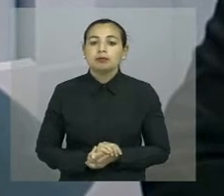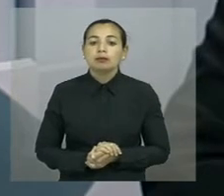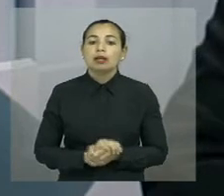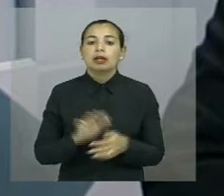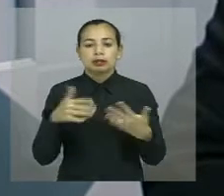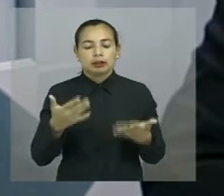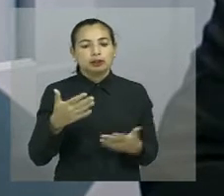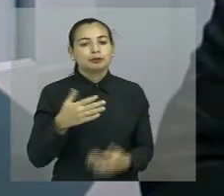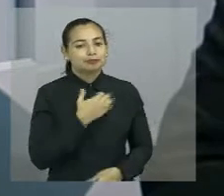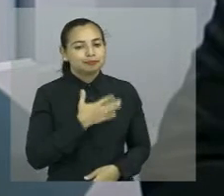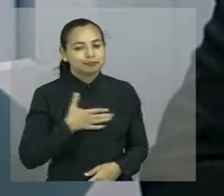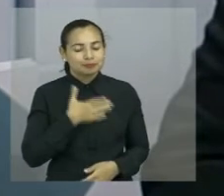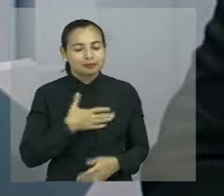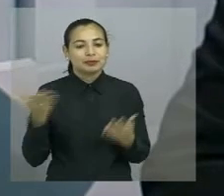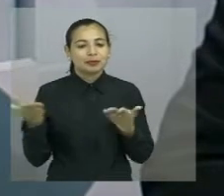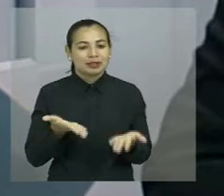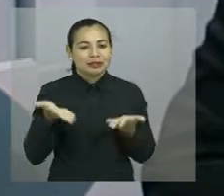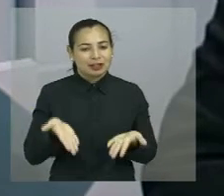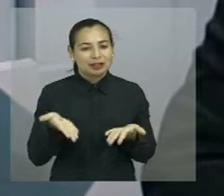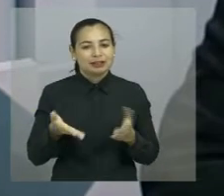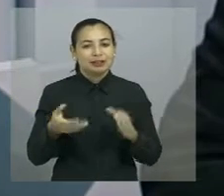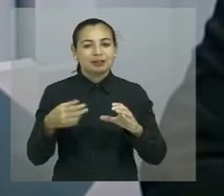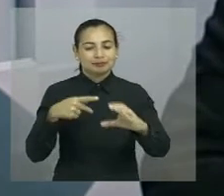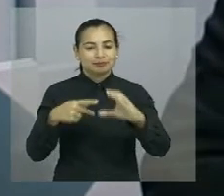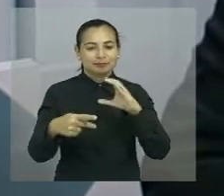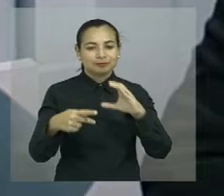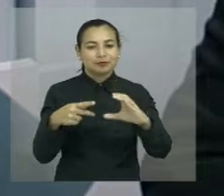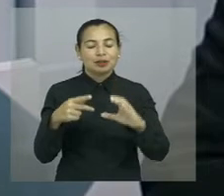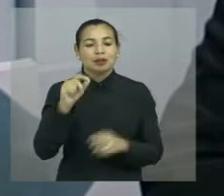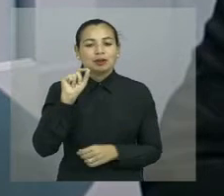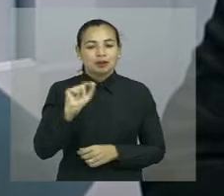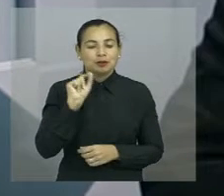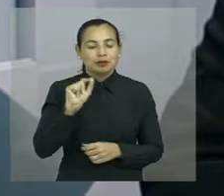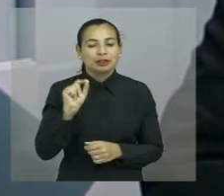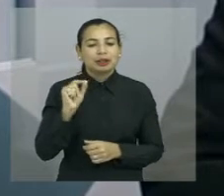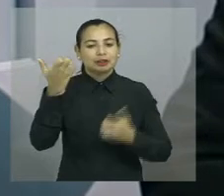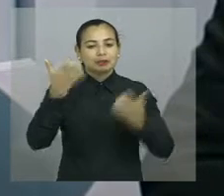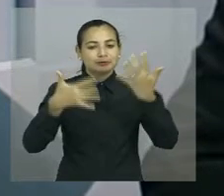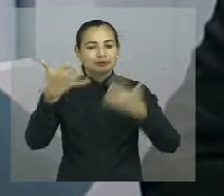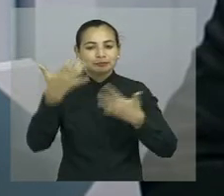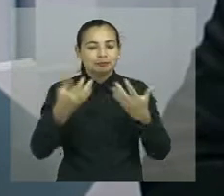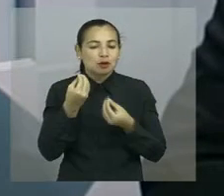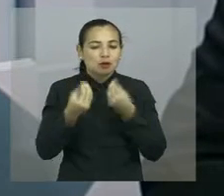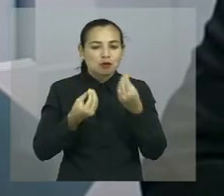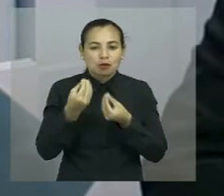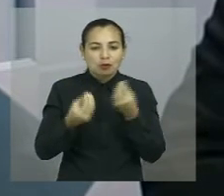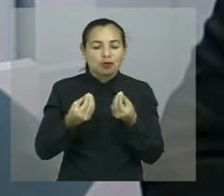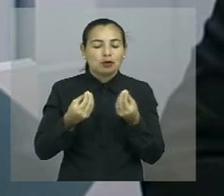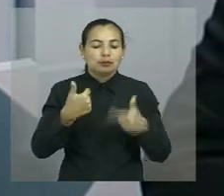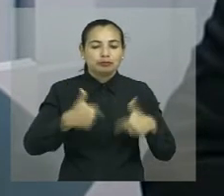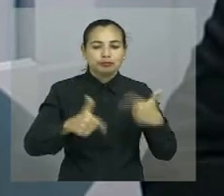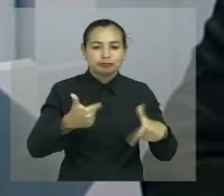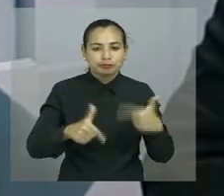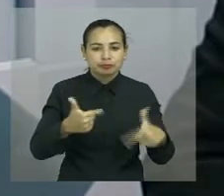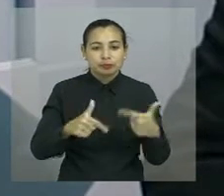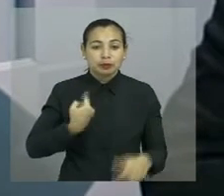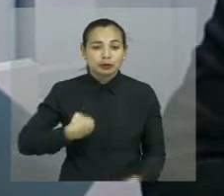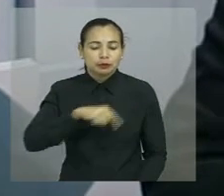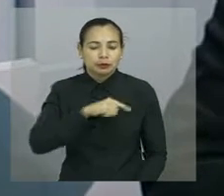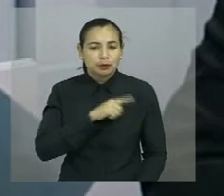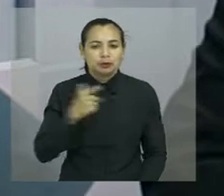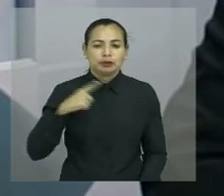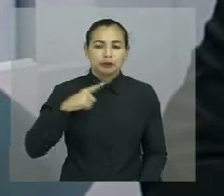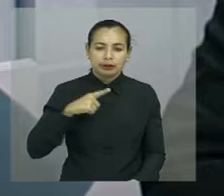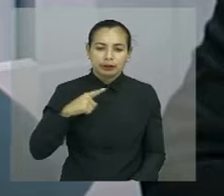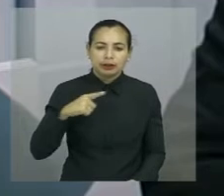grande alegria estarmos aqui mais uma vez no plenário da cidade e podermos falar um pouco daquele trabalho que nós